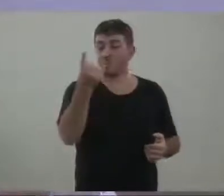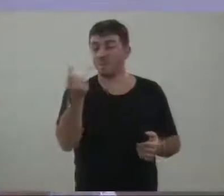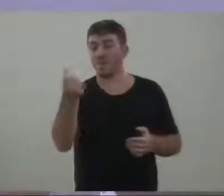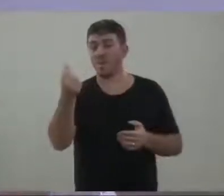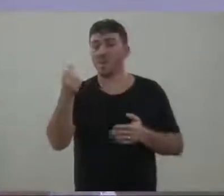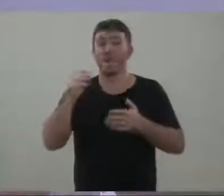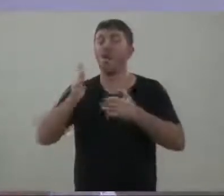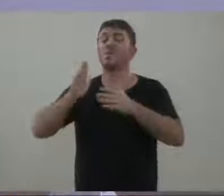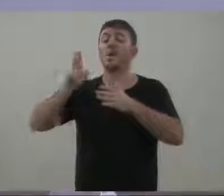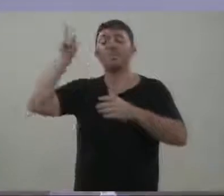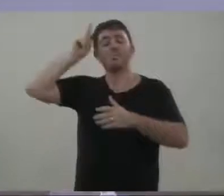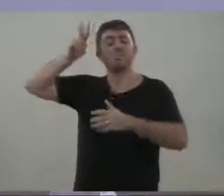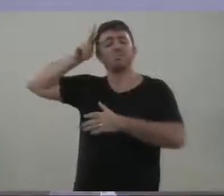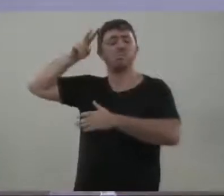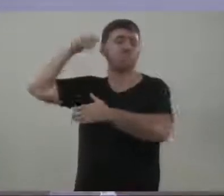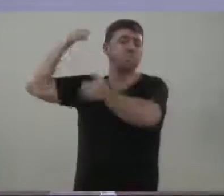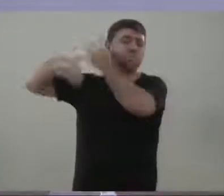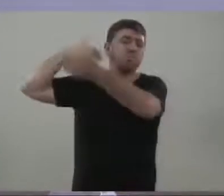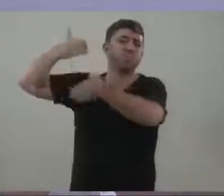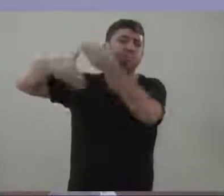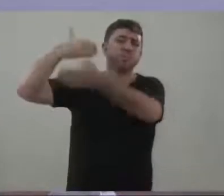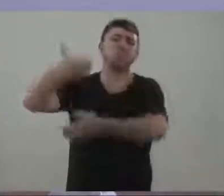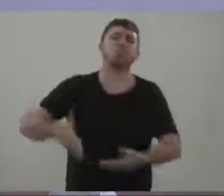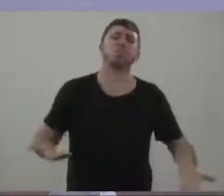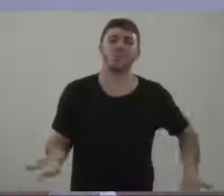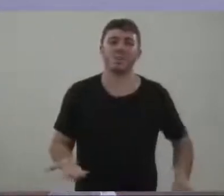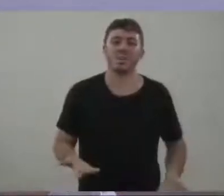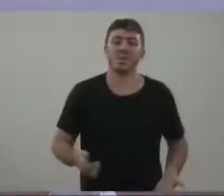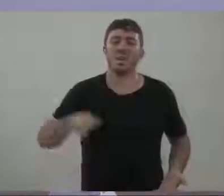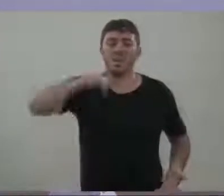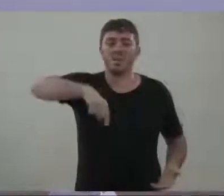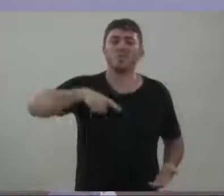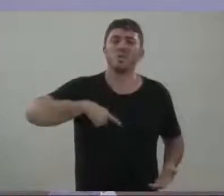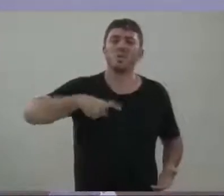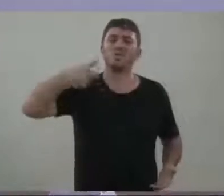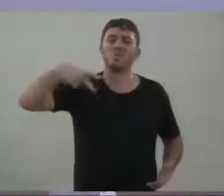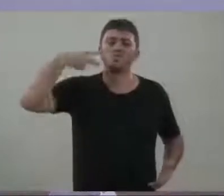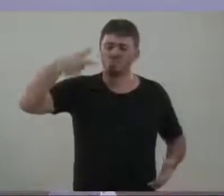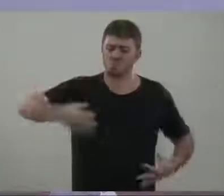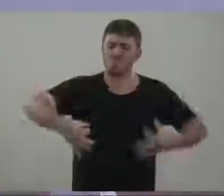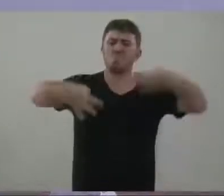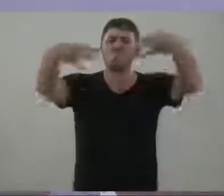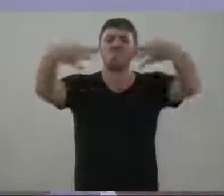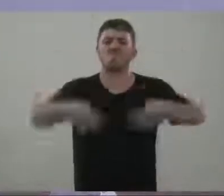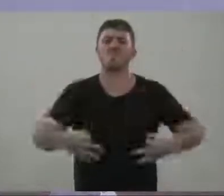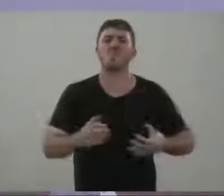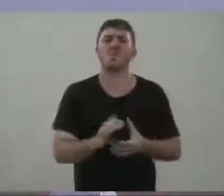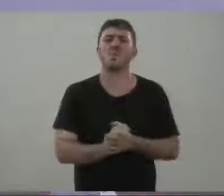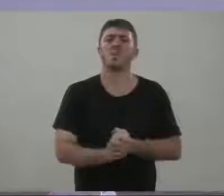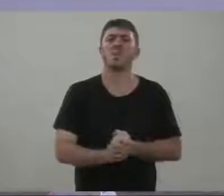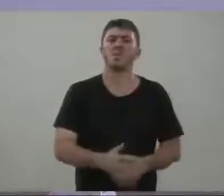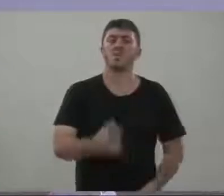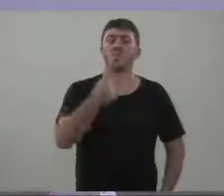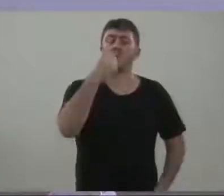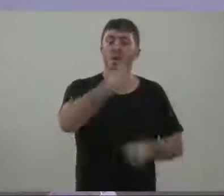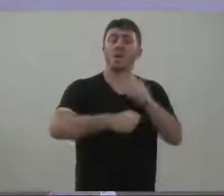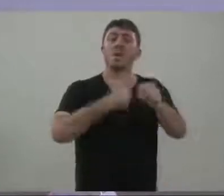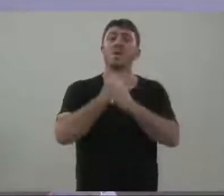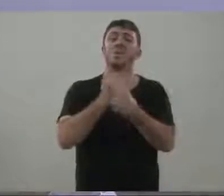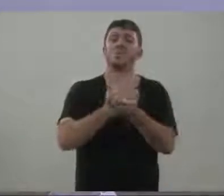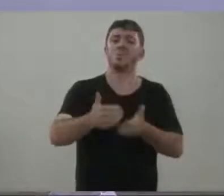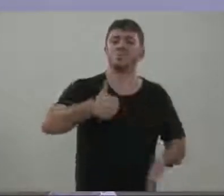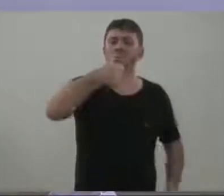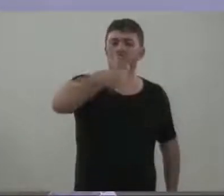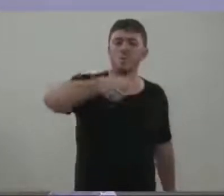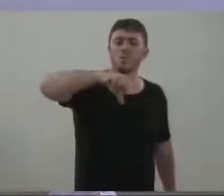história. E aqui nessa casa aqui teve vereadores e vereadoras honradas. Desde 1949,